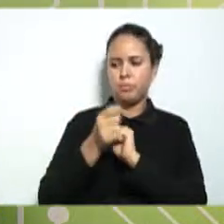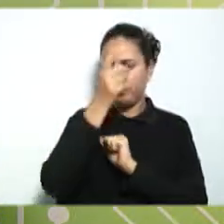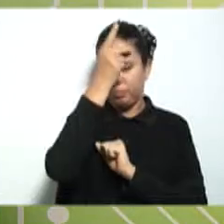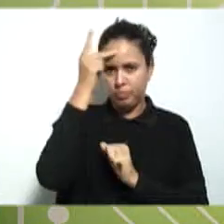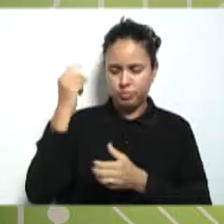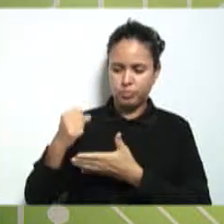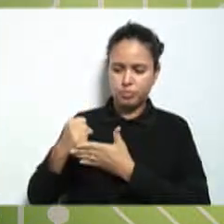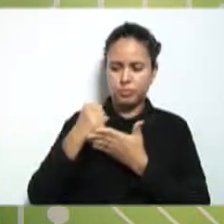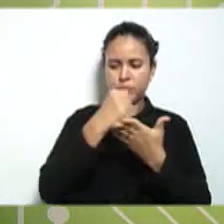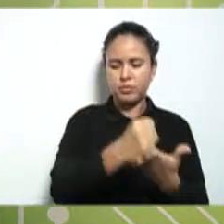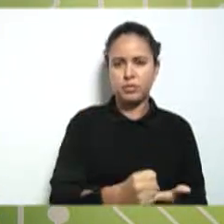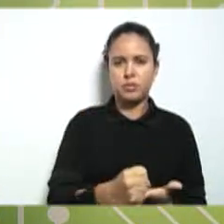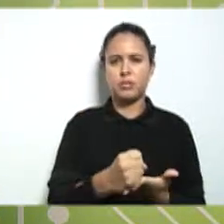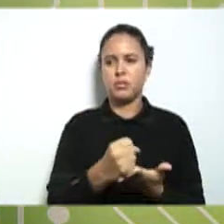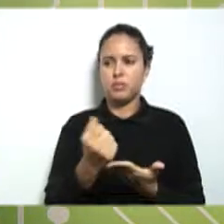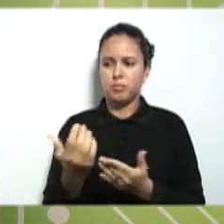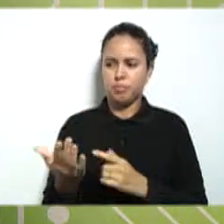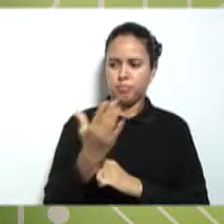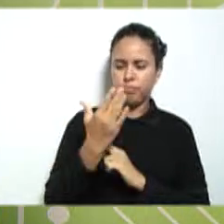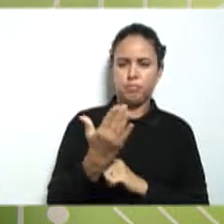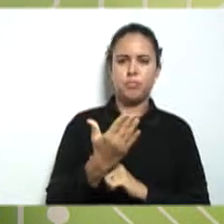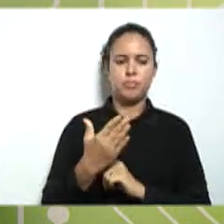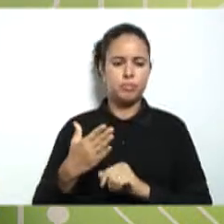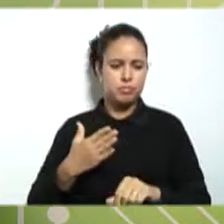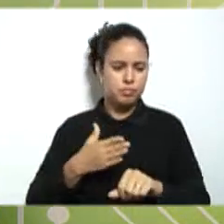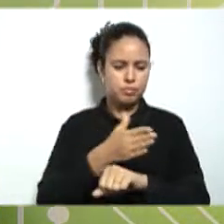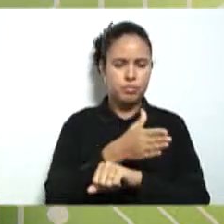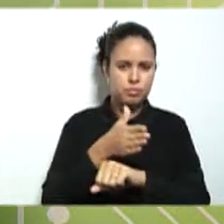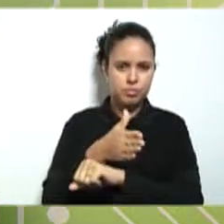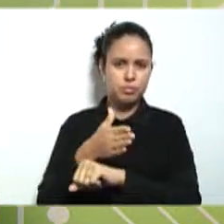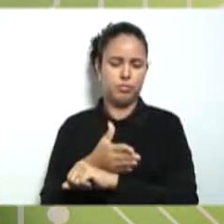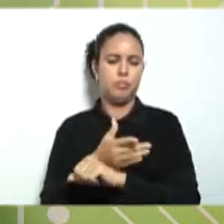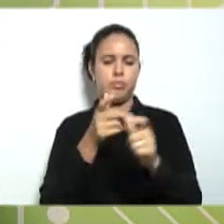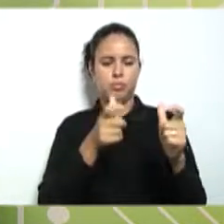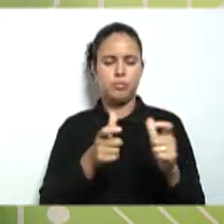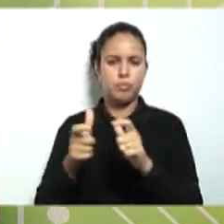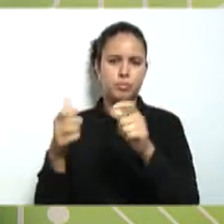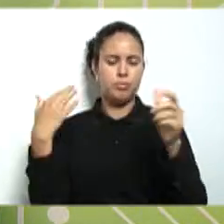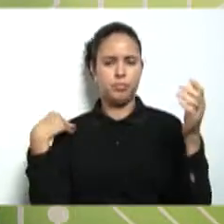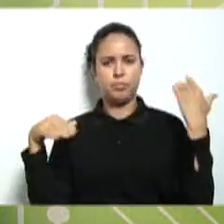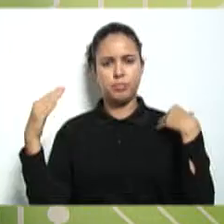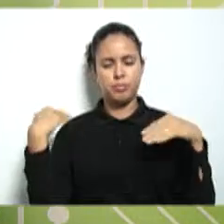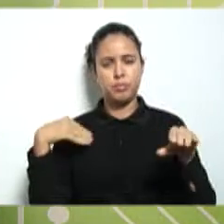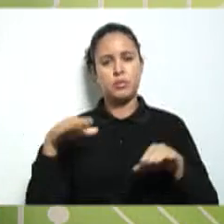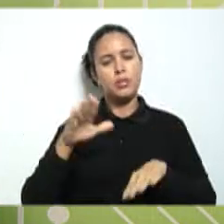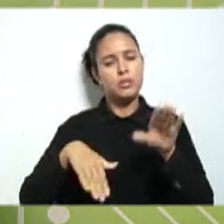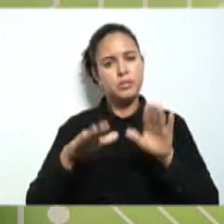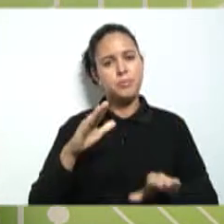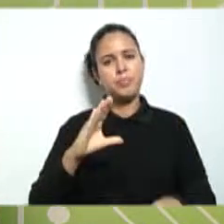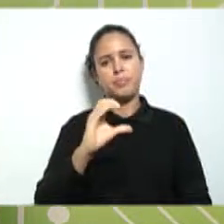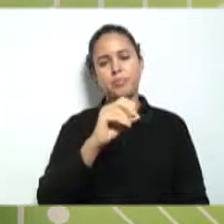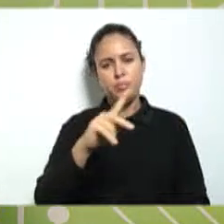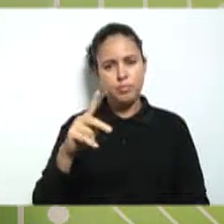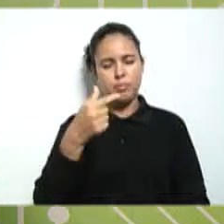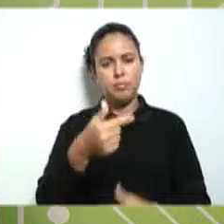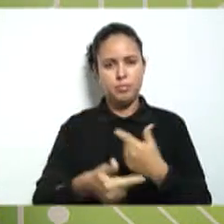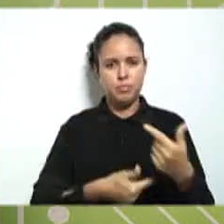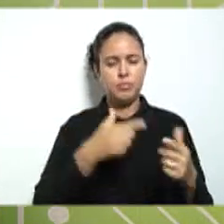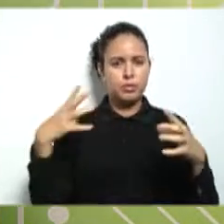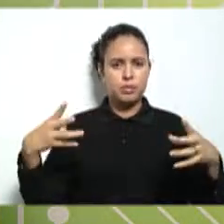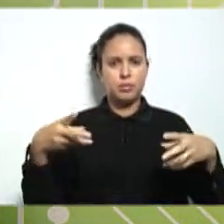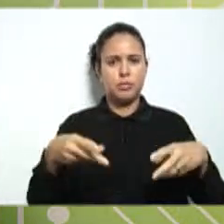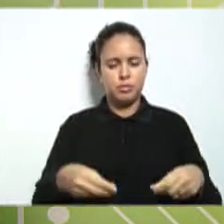fazer a trilha, chegar até a cachoeira, chegar até a prainha. E aí muitas vezes o que a gente vê numa cooperativa de trabalho, todos esses guias podem